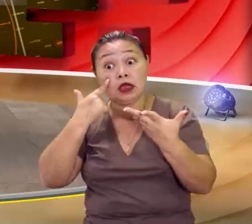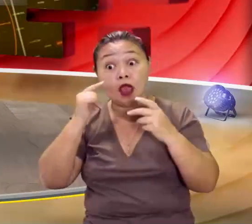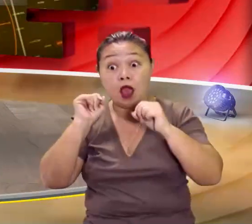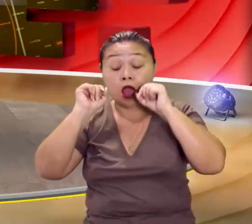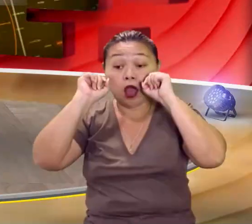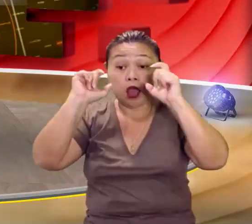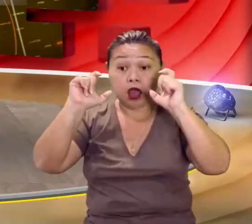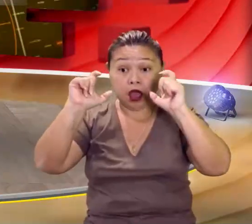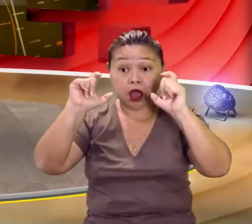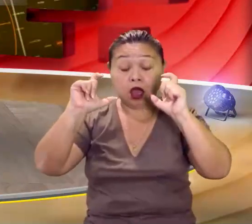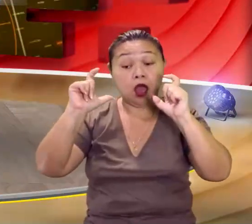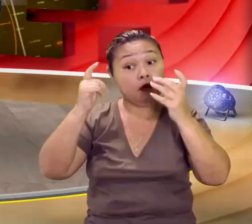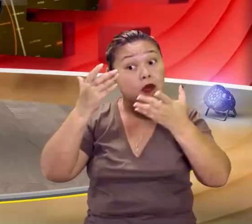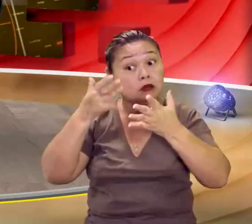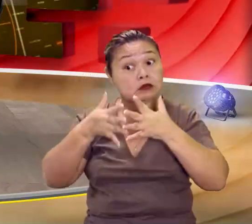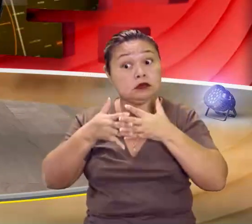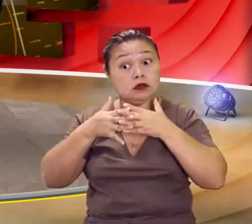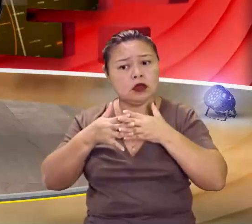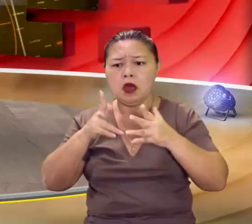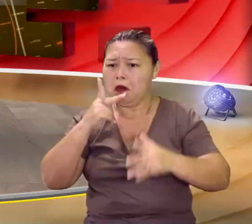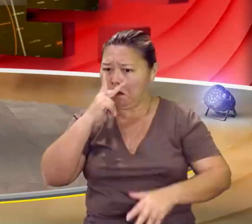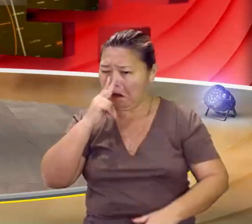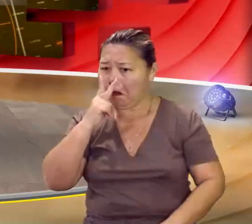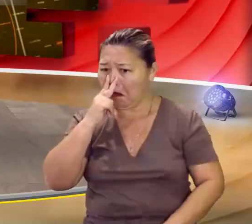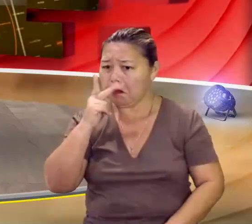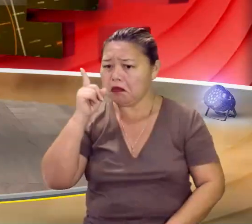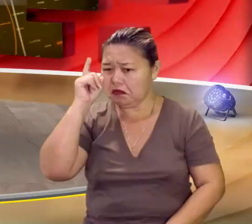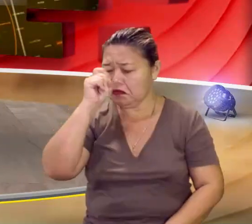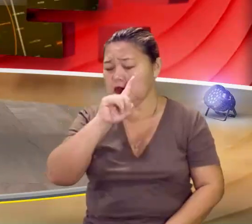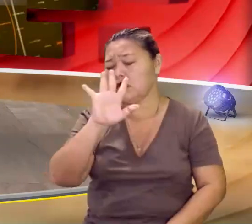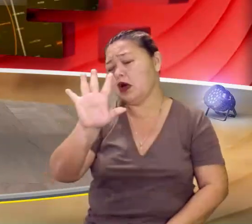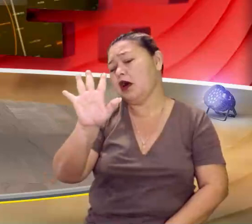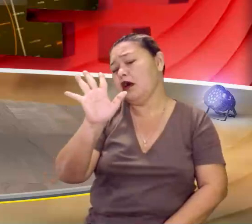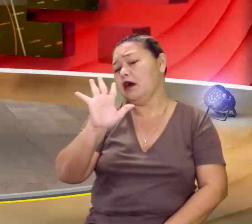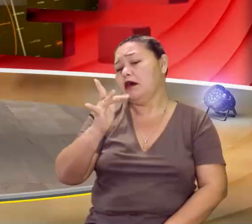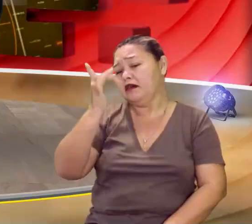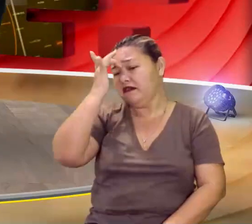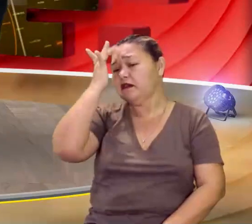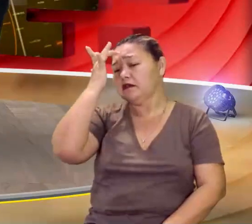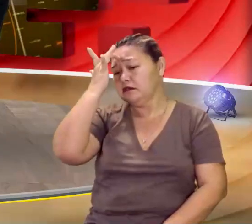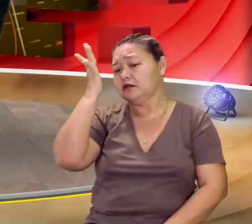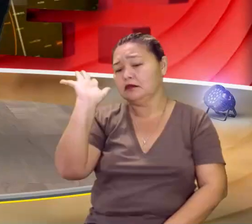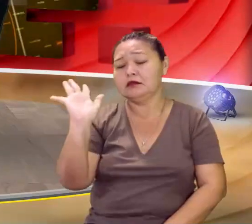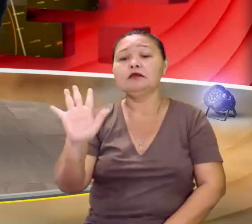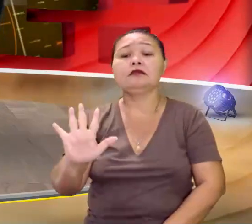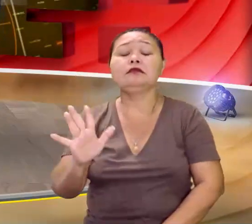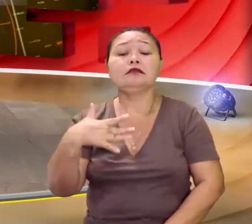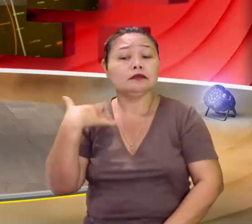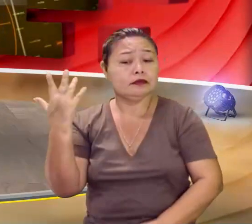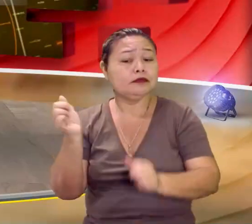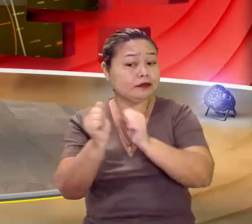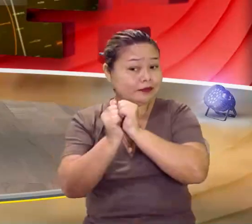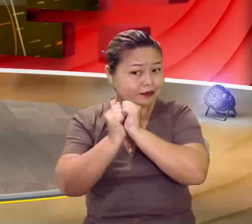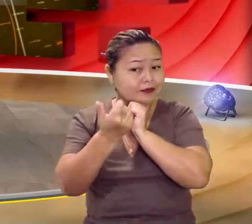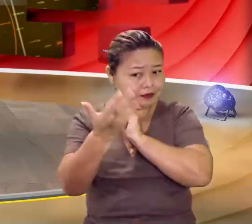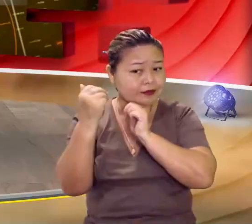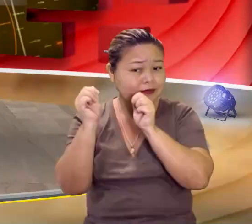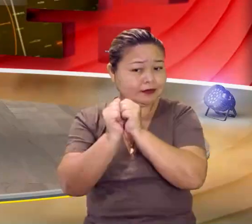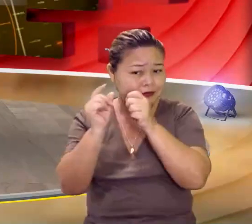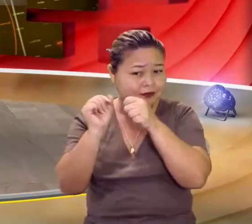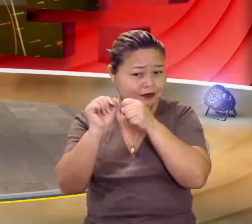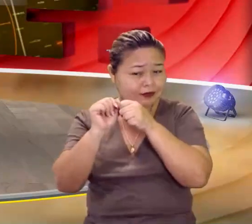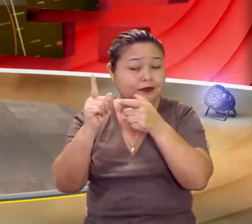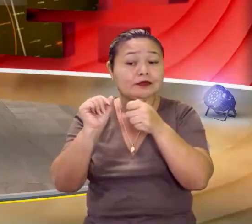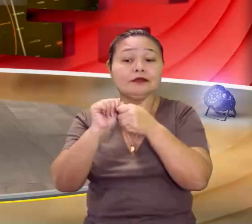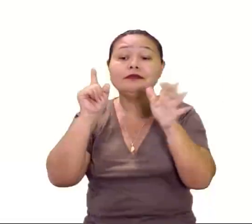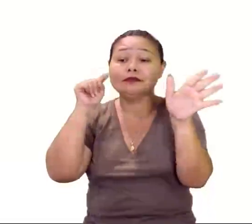bem atento para não se perder. Parece difícil, mas não é. É bem né? fácil. Então vamos fazendo junto aqui que dá certo. Olha lá então, temos umas